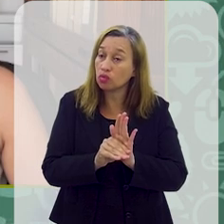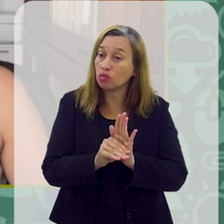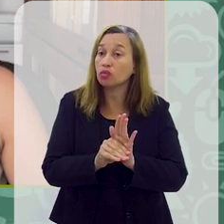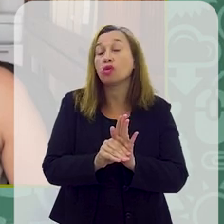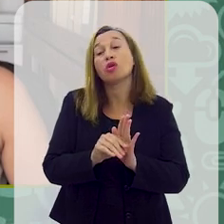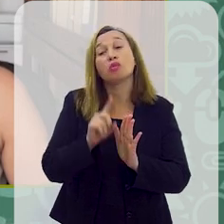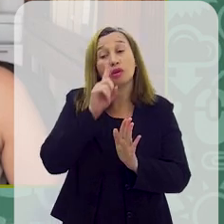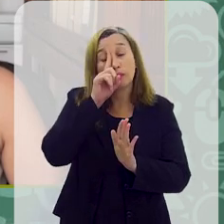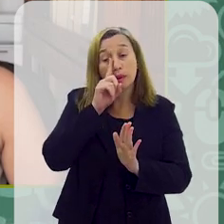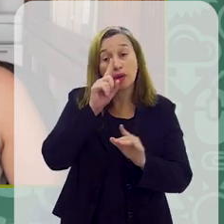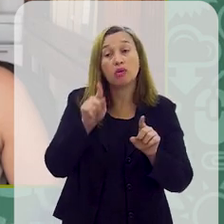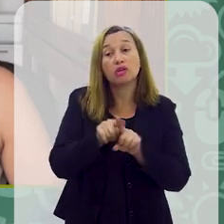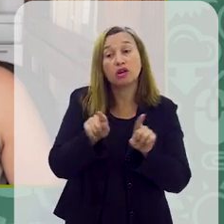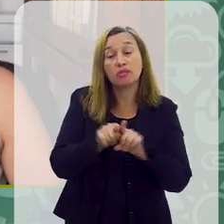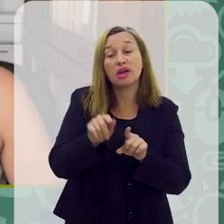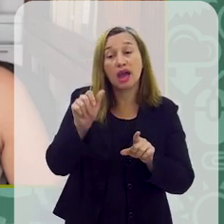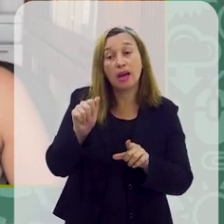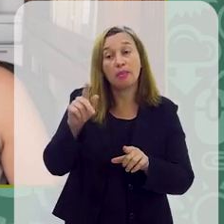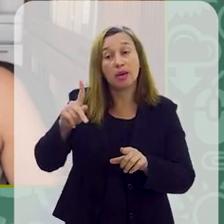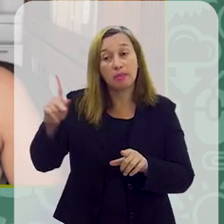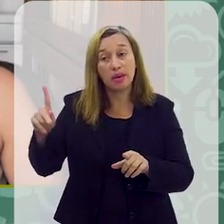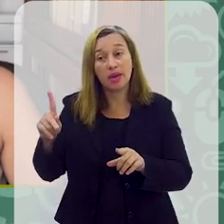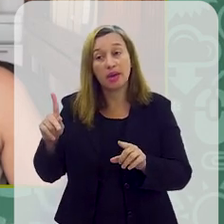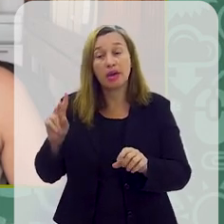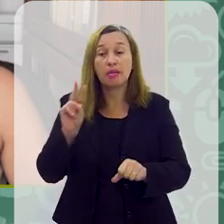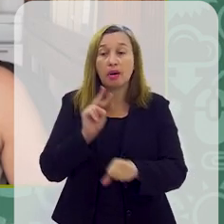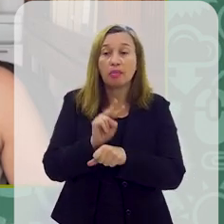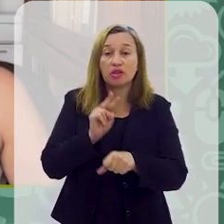mas algum desses aplicativos que você usa para proteger